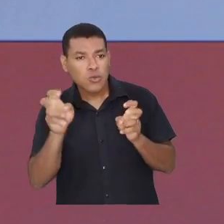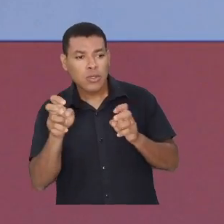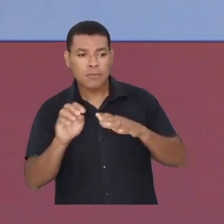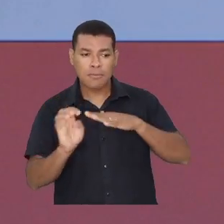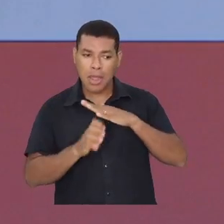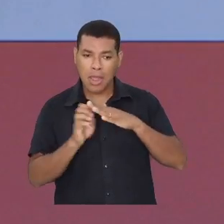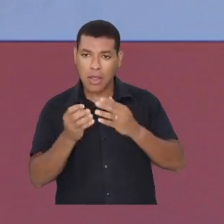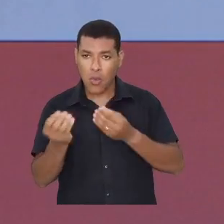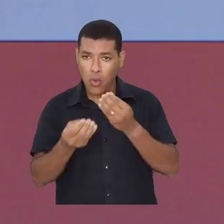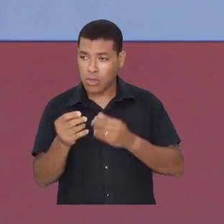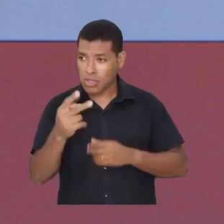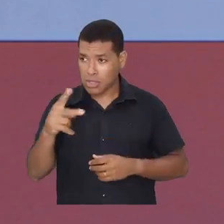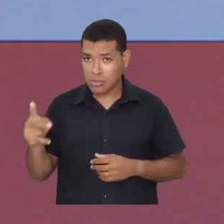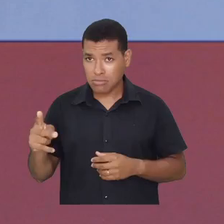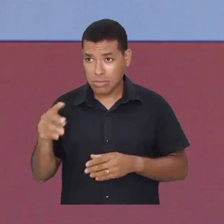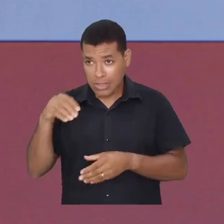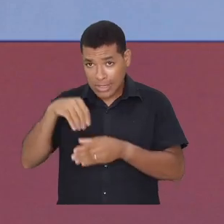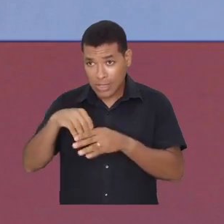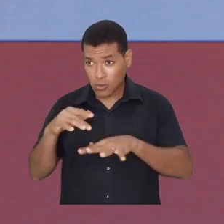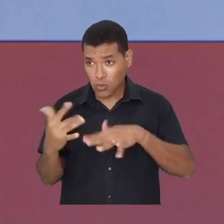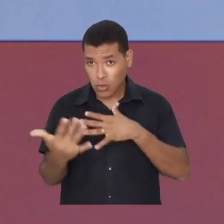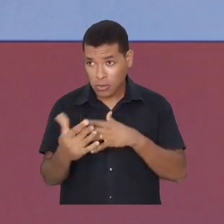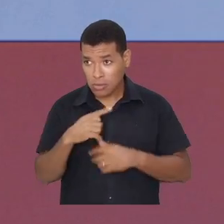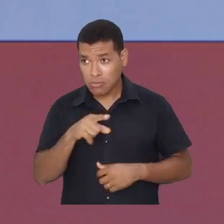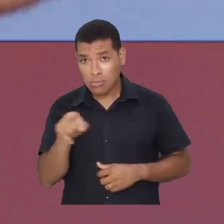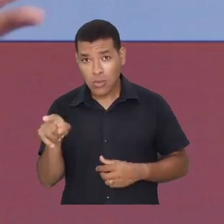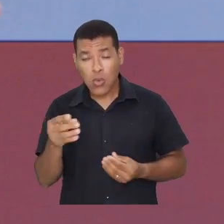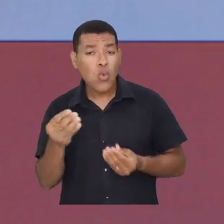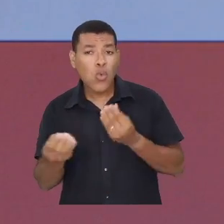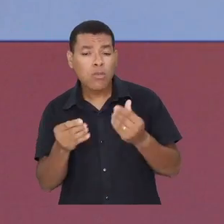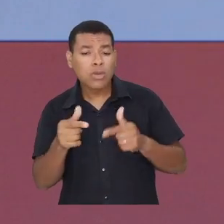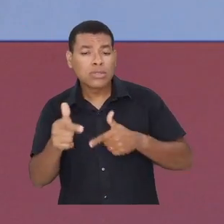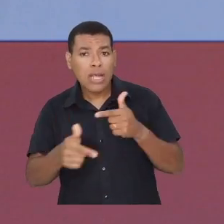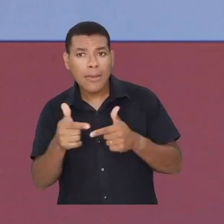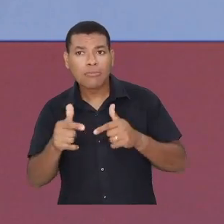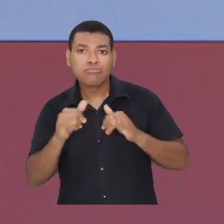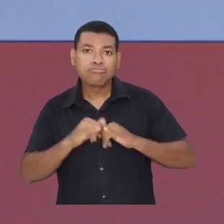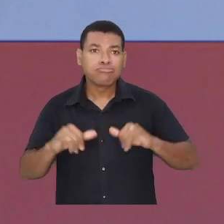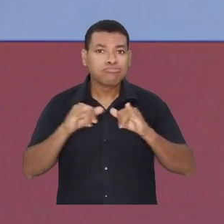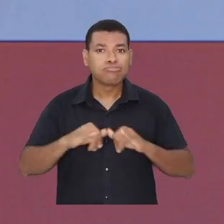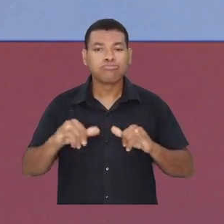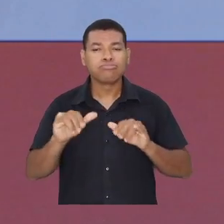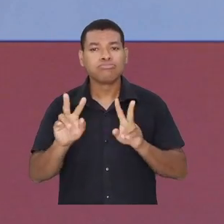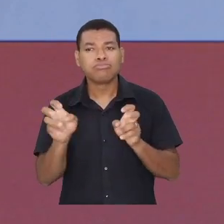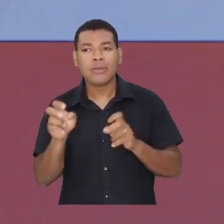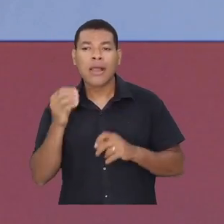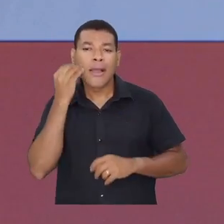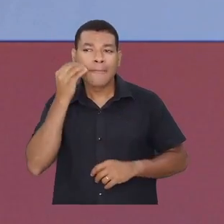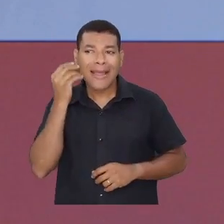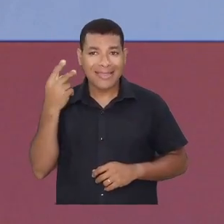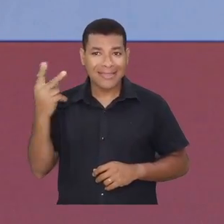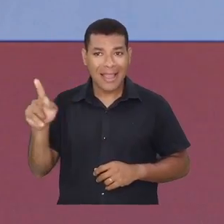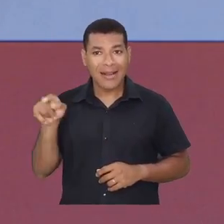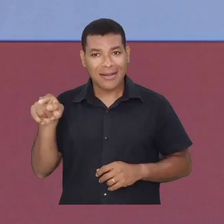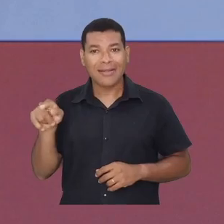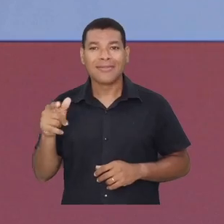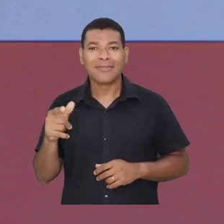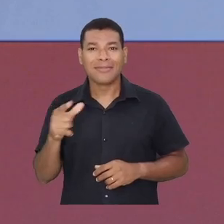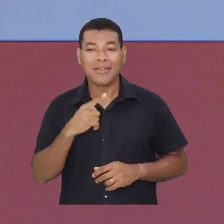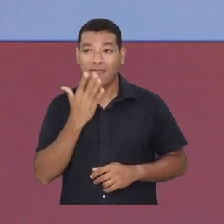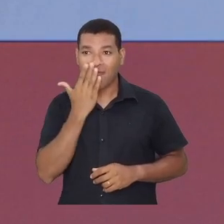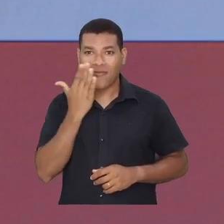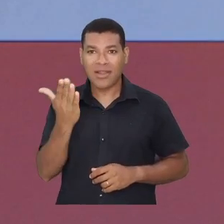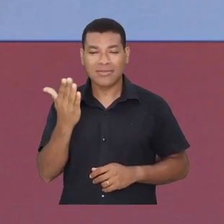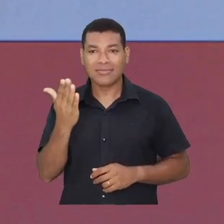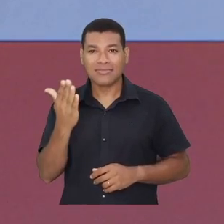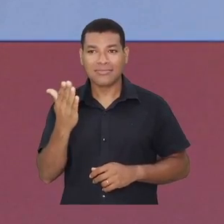marcas empregadoras de vocês nas redes sociais e como tem sido esse trabalho, né, essa experiência, tanto deles lá no front, né, fazendo essa, uhum.